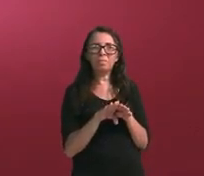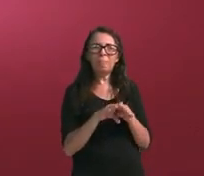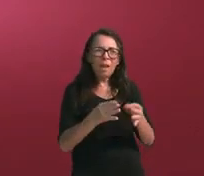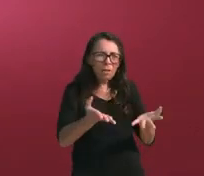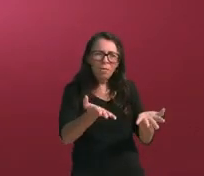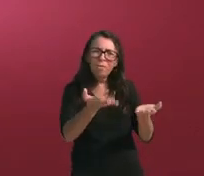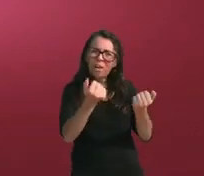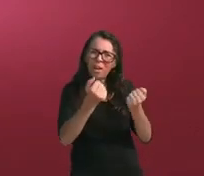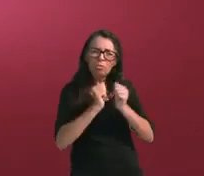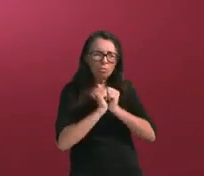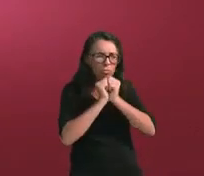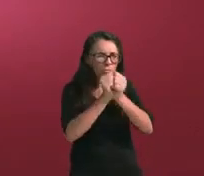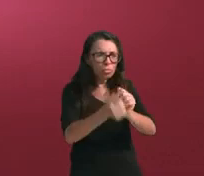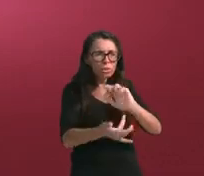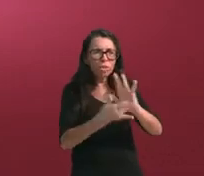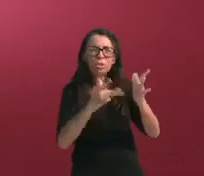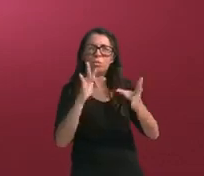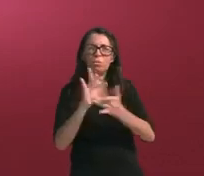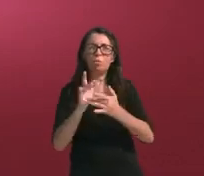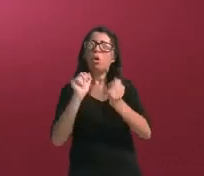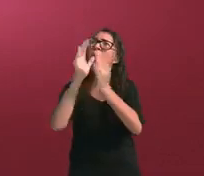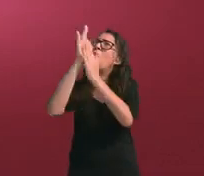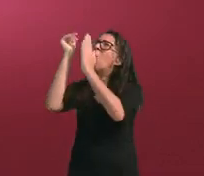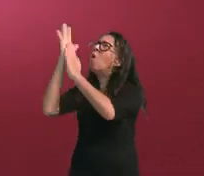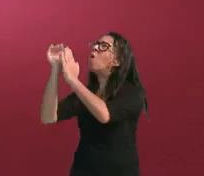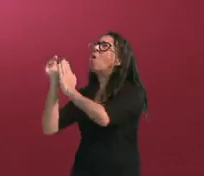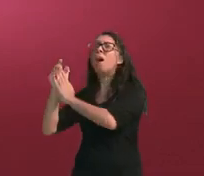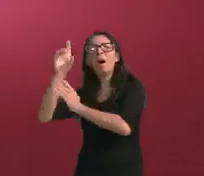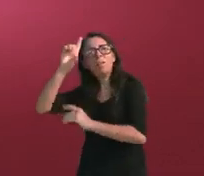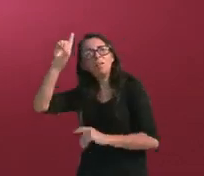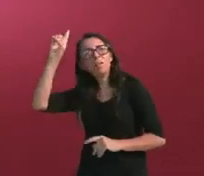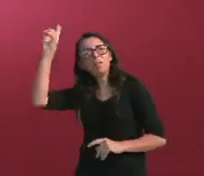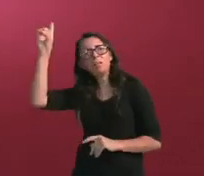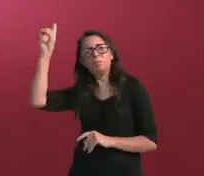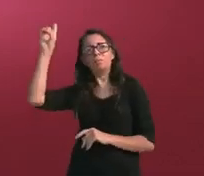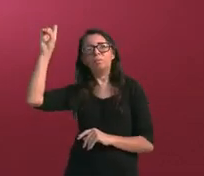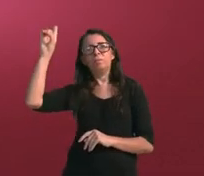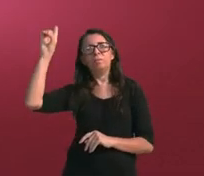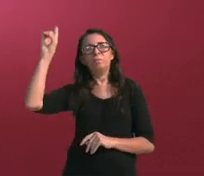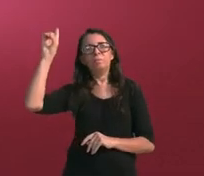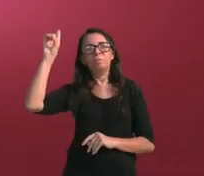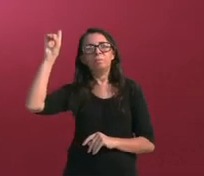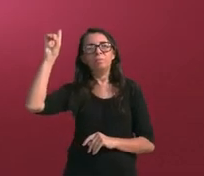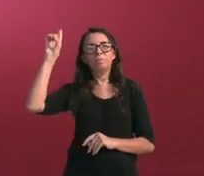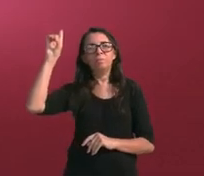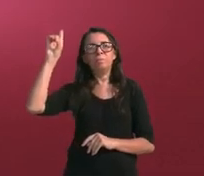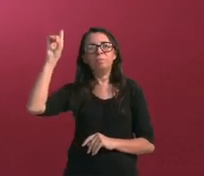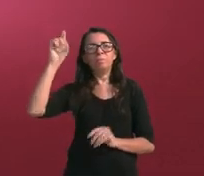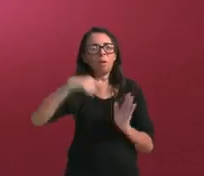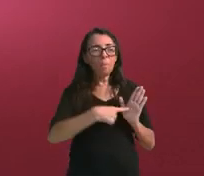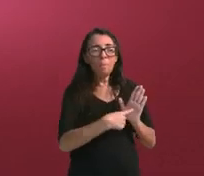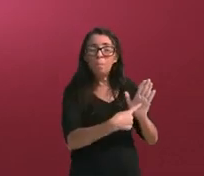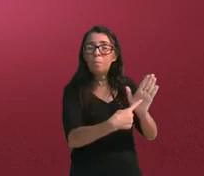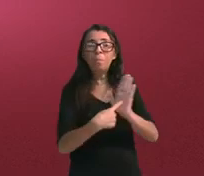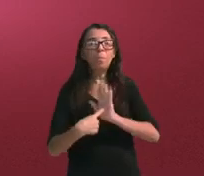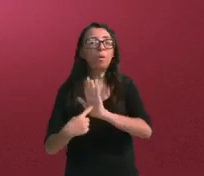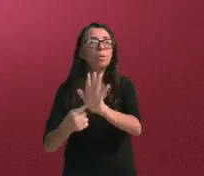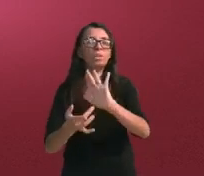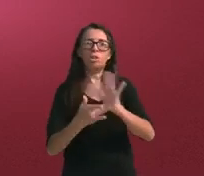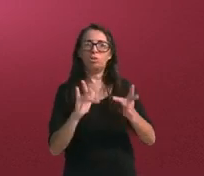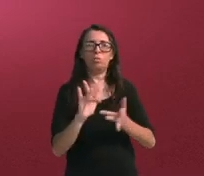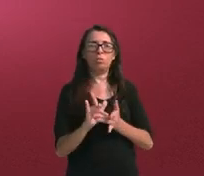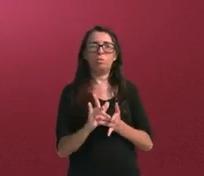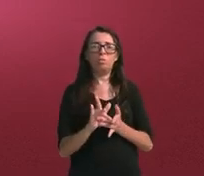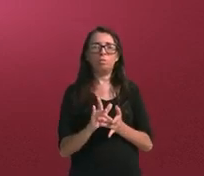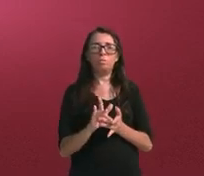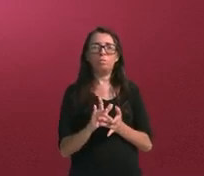não podemos nos esquecer dessa passagem de Cristo, dessa ordem, na verdade, de Cristo, que nos